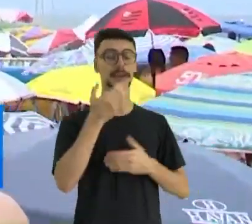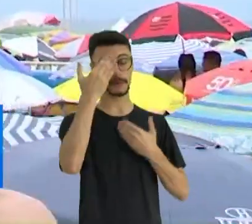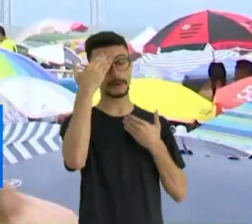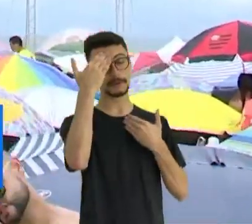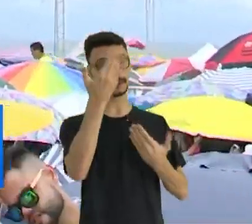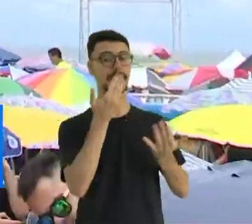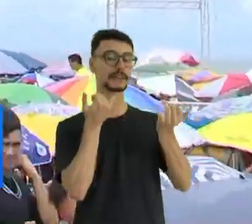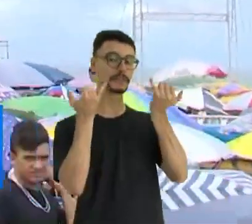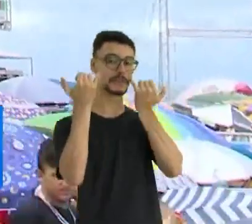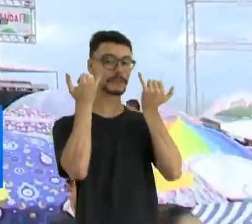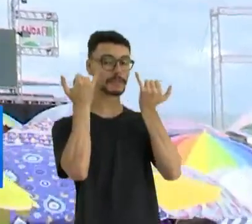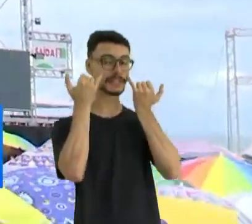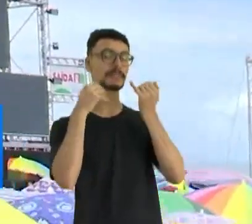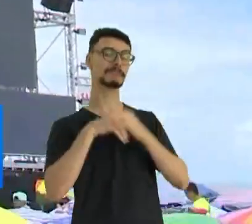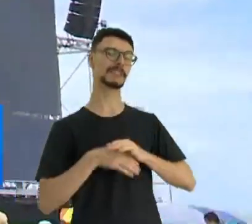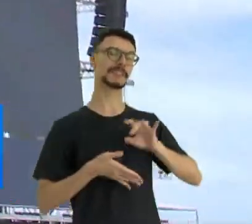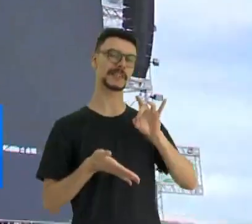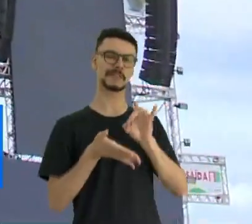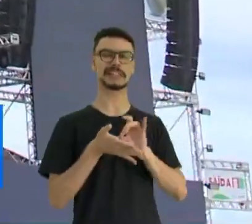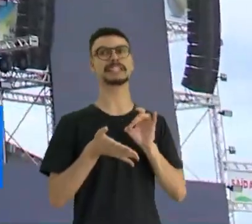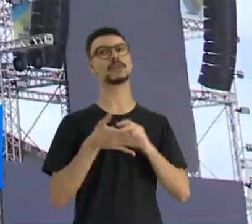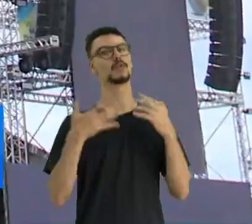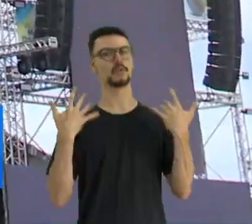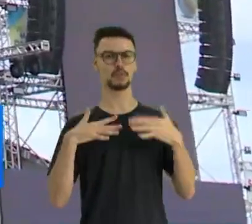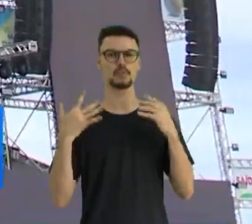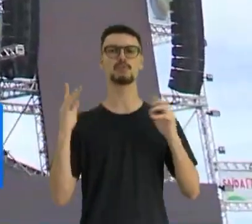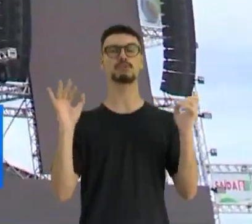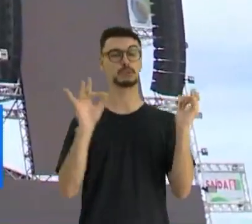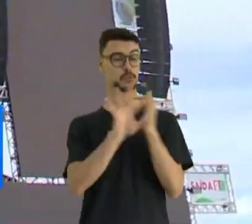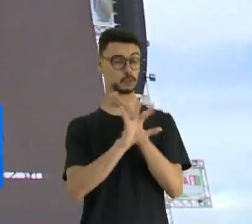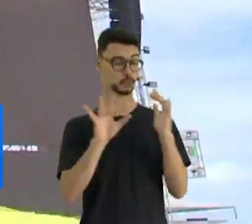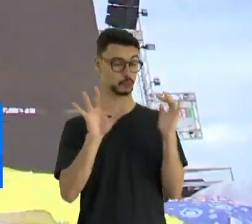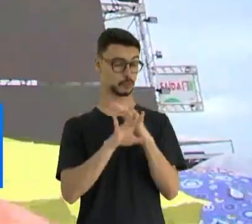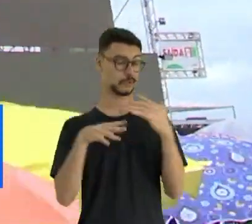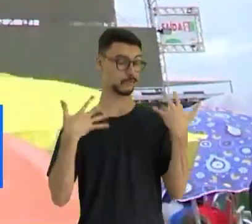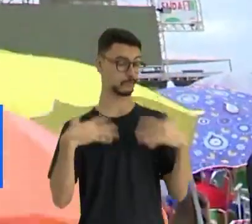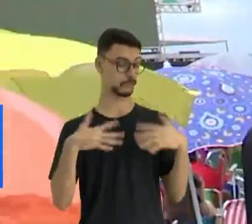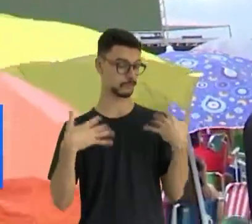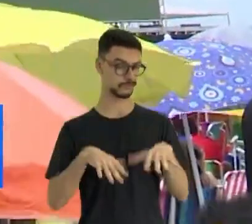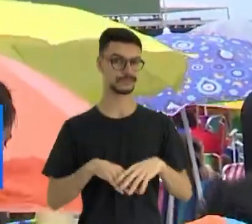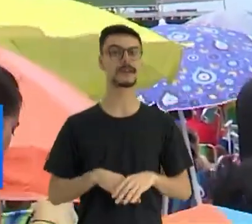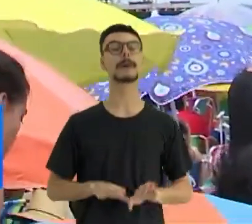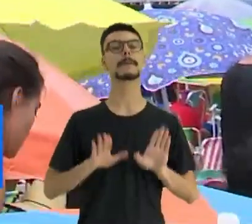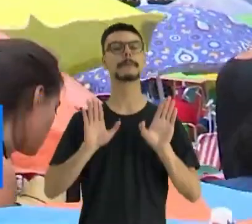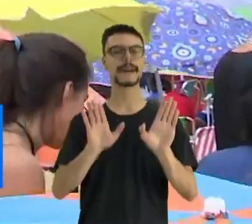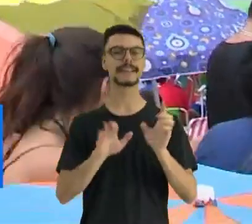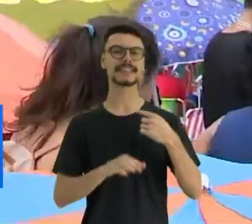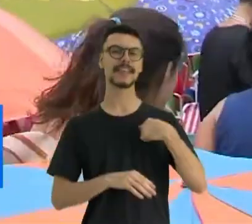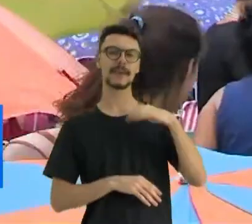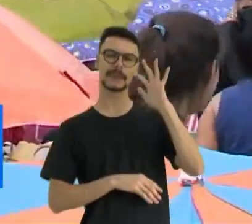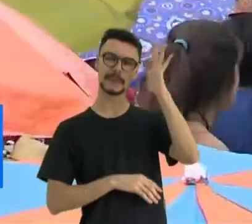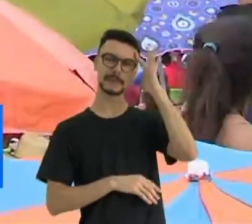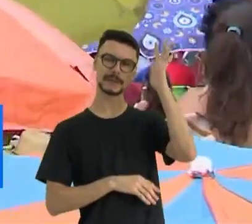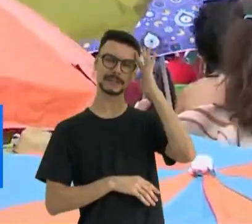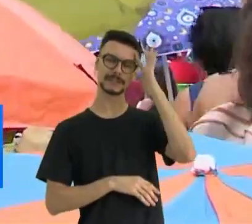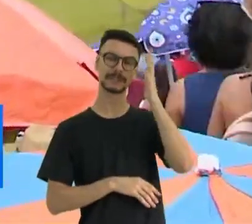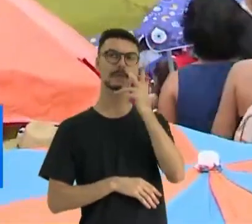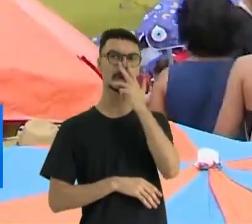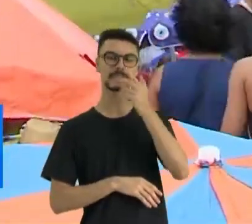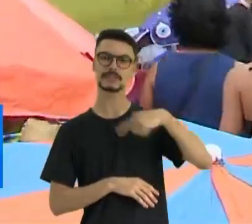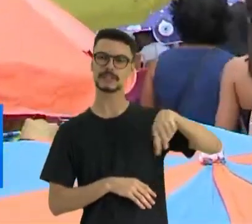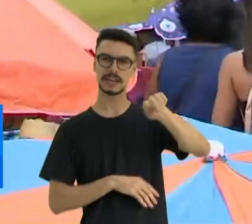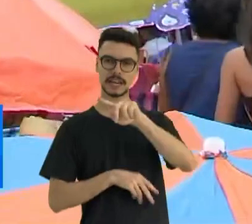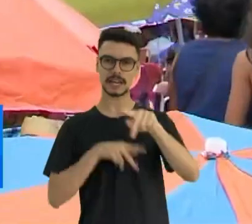pelas informações. Realmente tá uma muvuca aí na frente do palco, mas eu imagino para esse povo, a hora